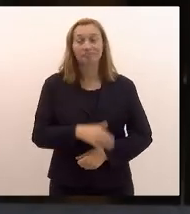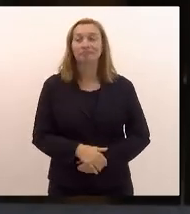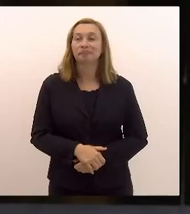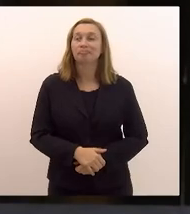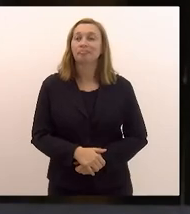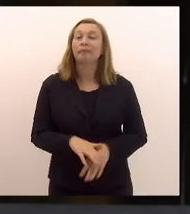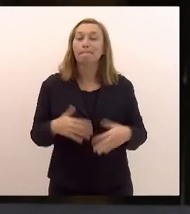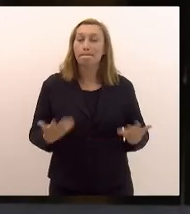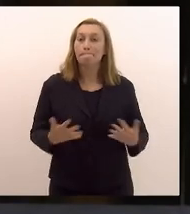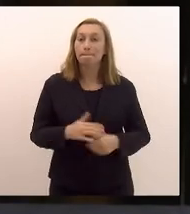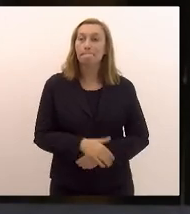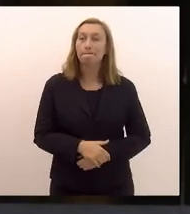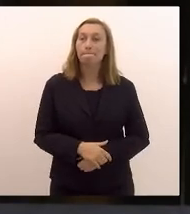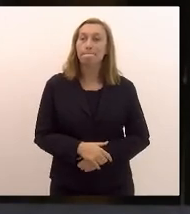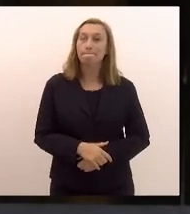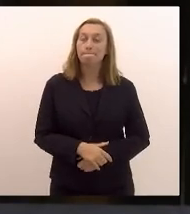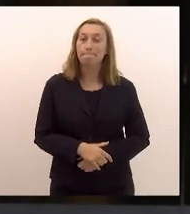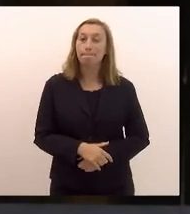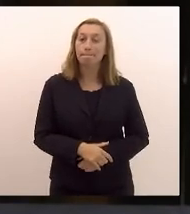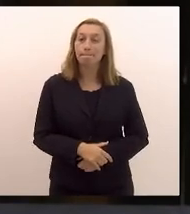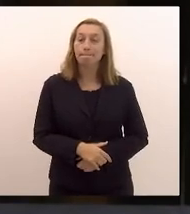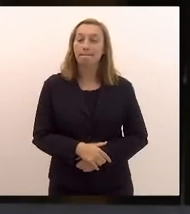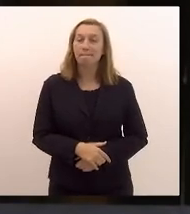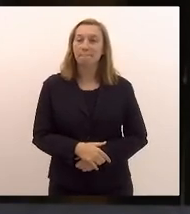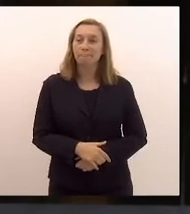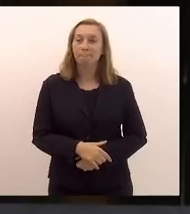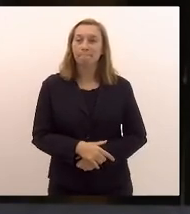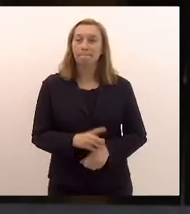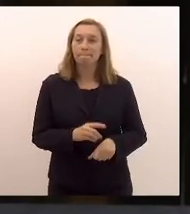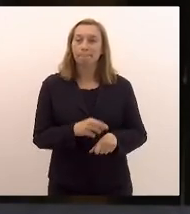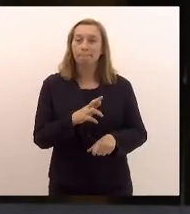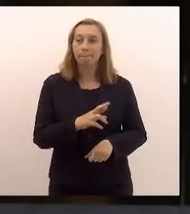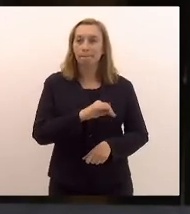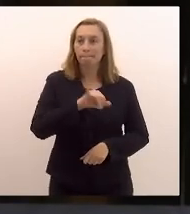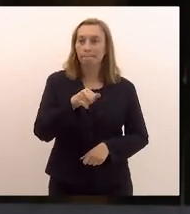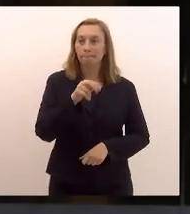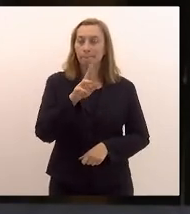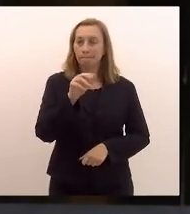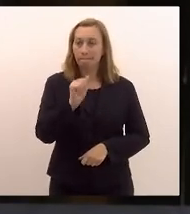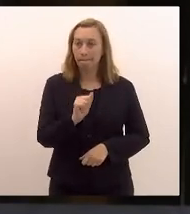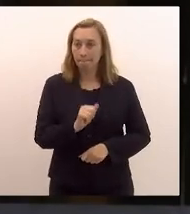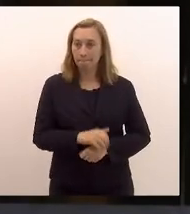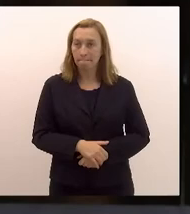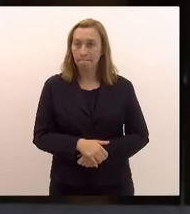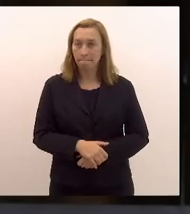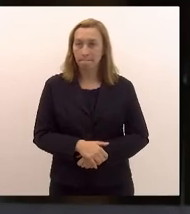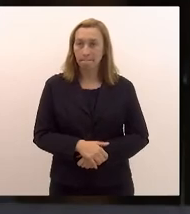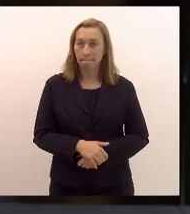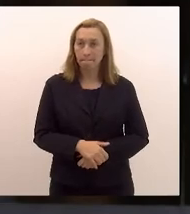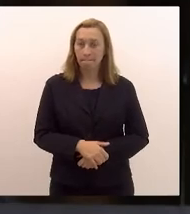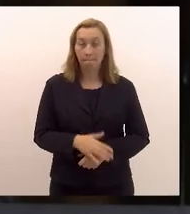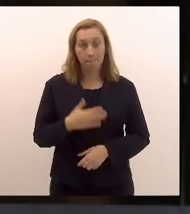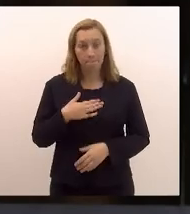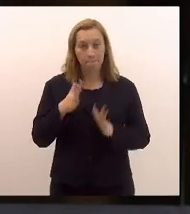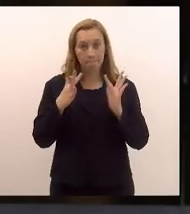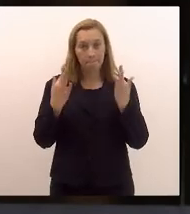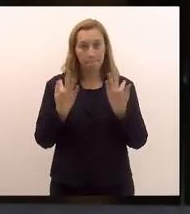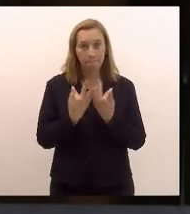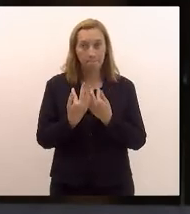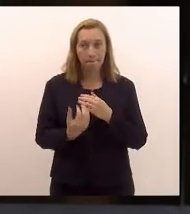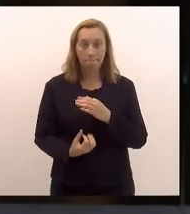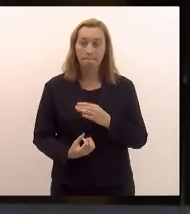então eu Doutora Juliana que sou minha família